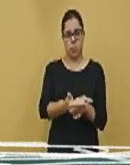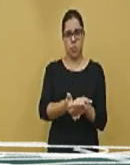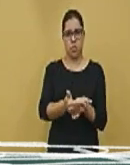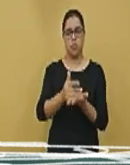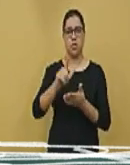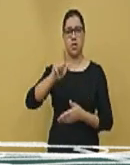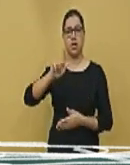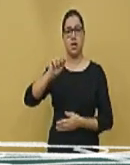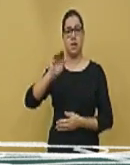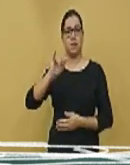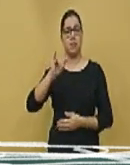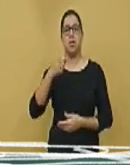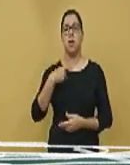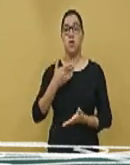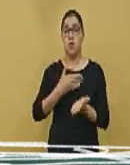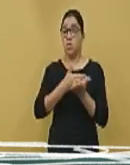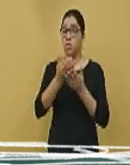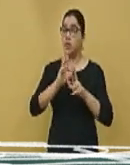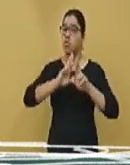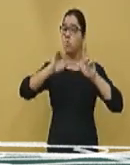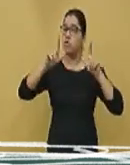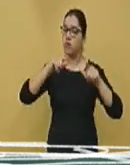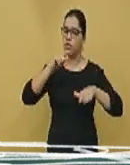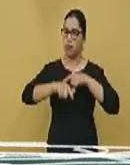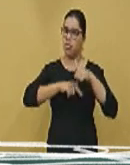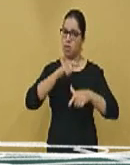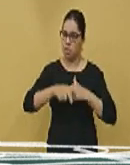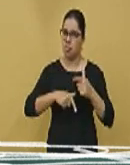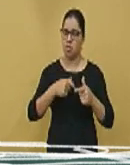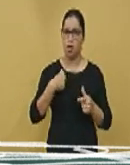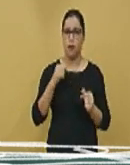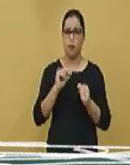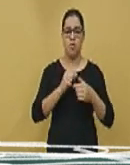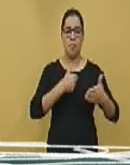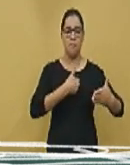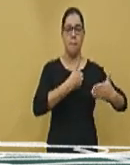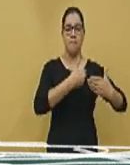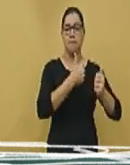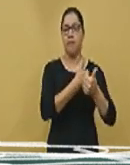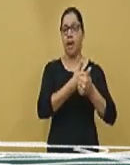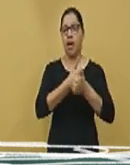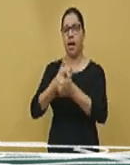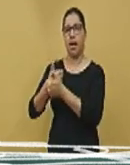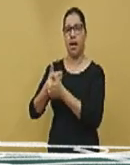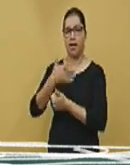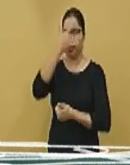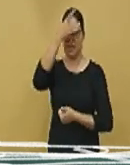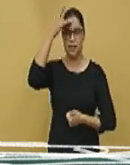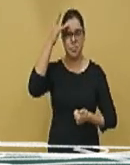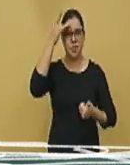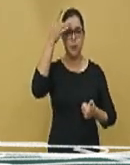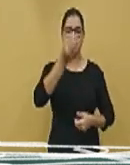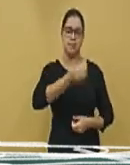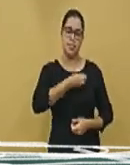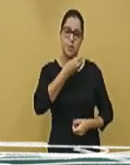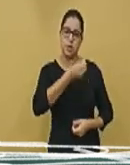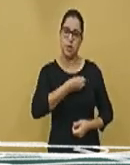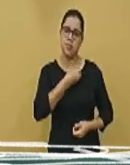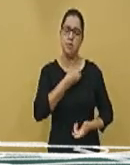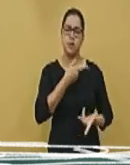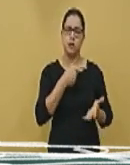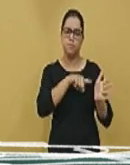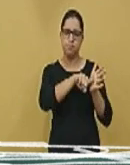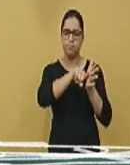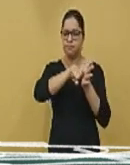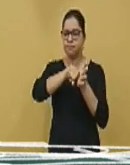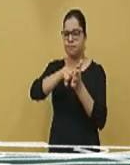dar um novo significado a esse cargo, né? Estando mais próximo das pessoas, participando, verificando como, quais são, né,